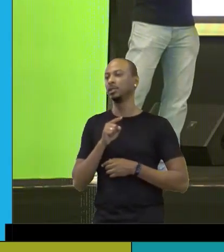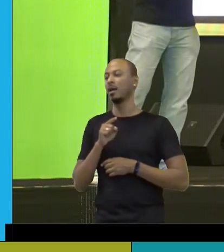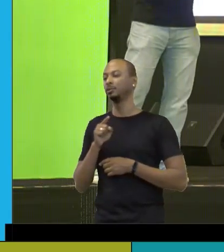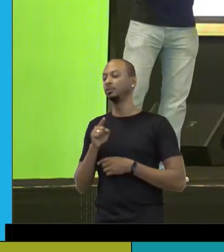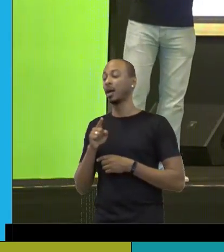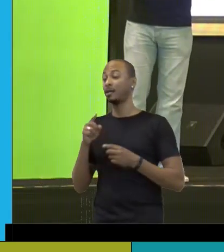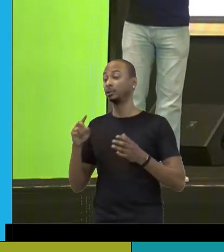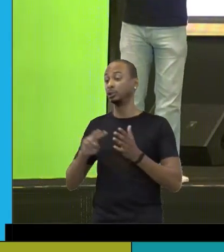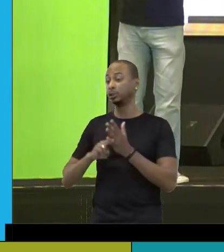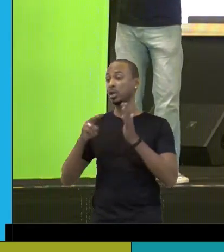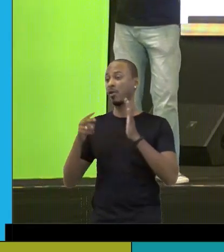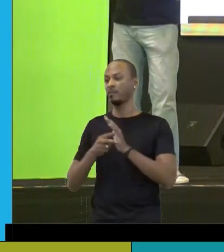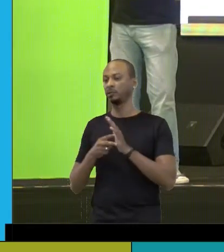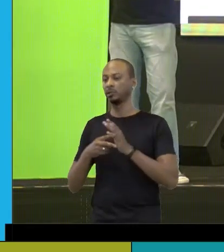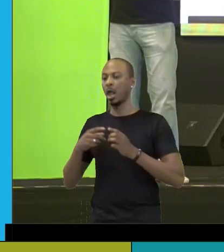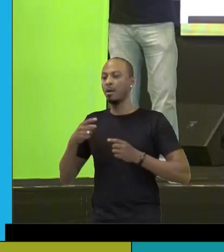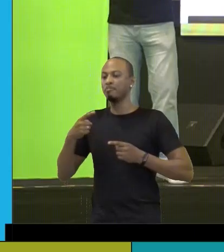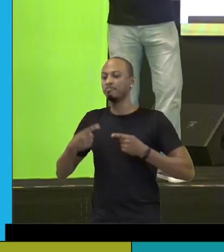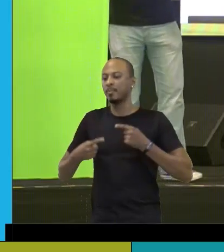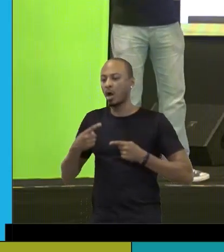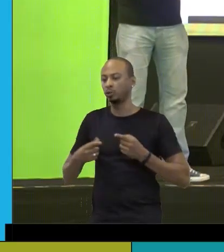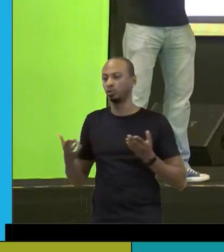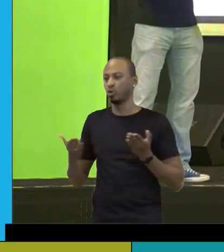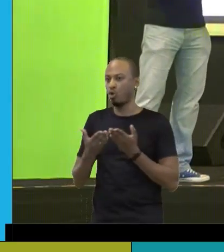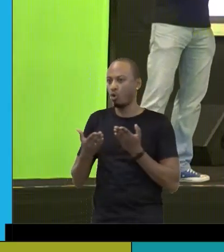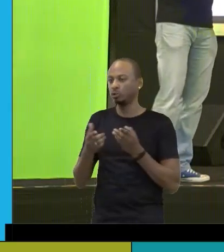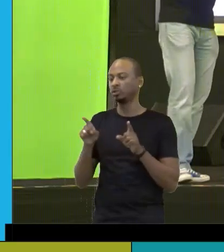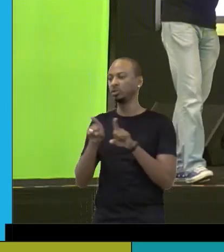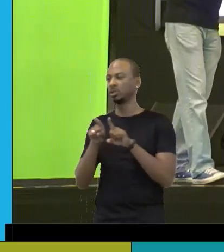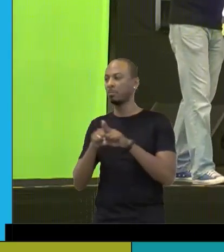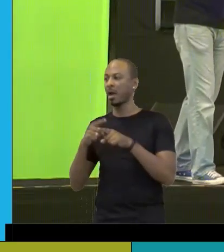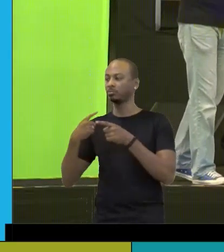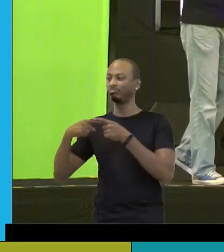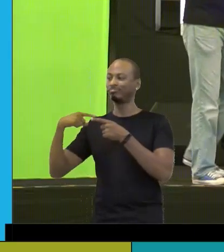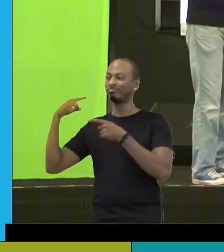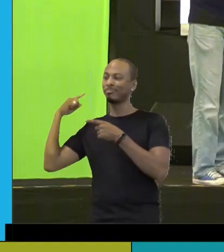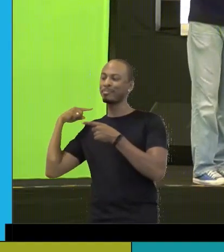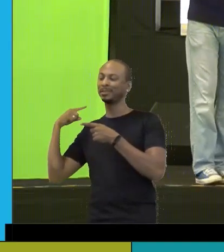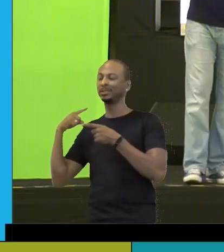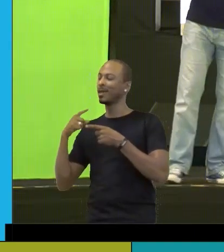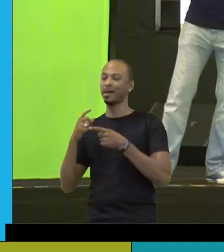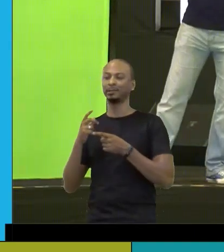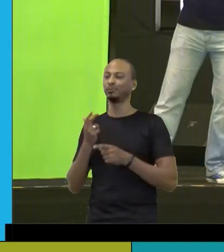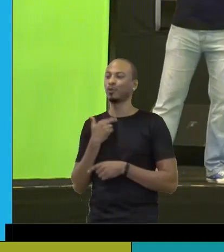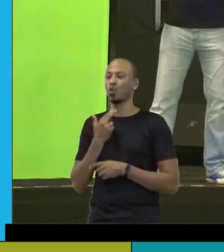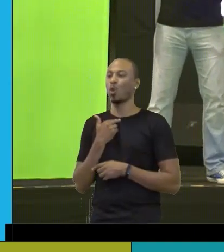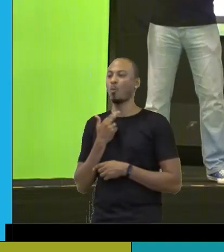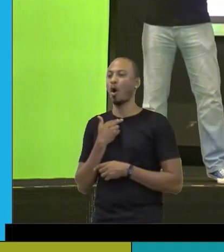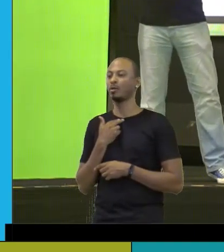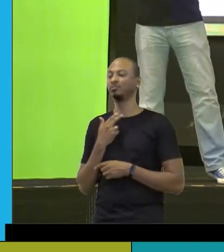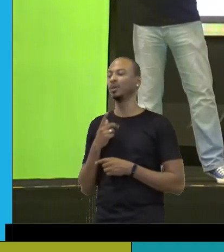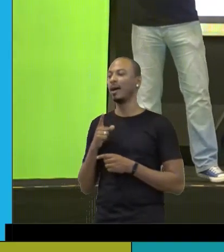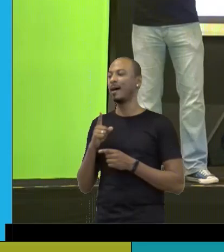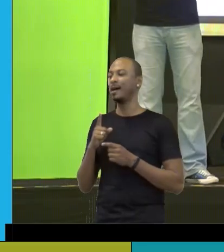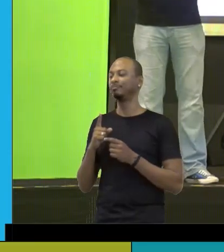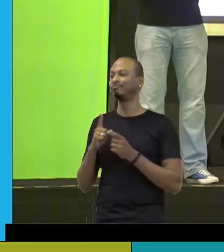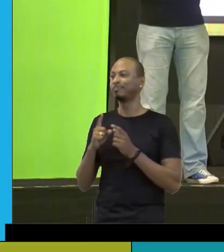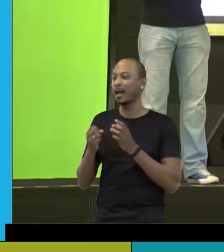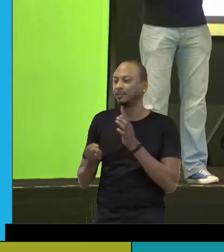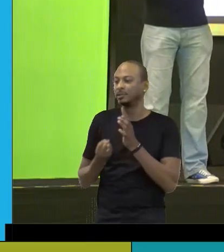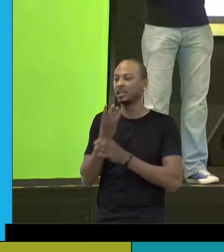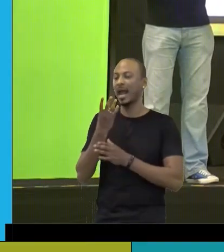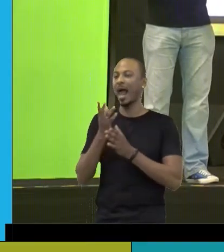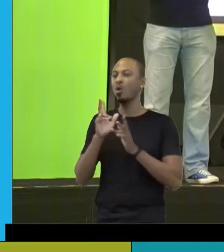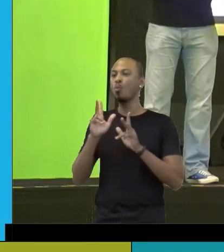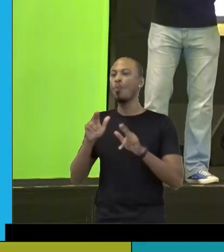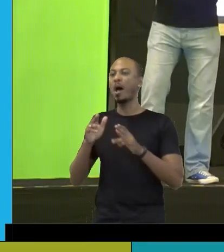diante, ela já não pode mais continuar sendo idealizada da forma como os pensadores